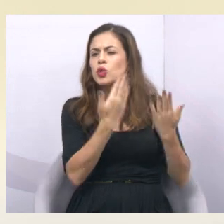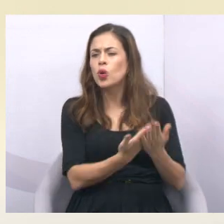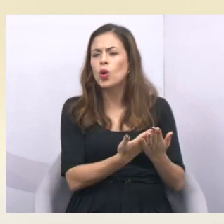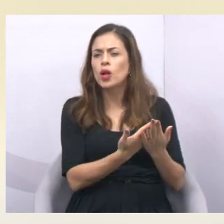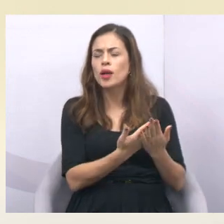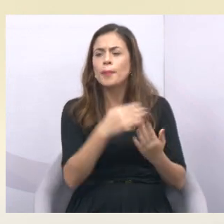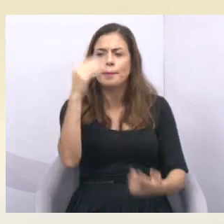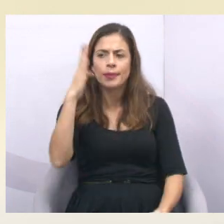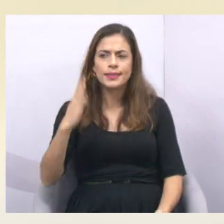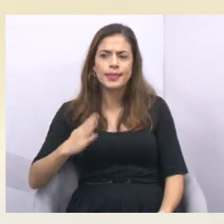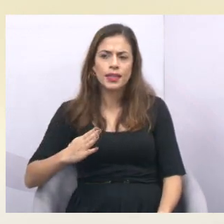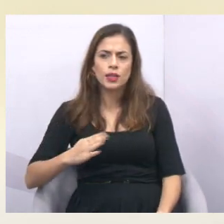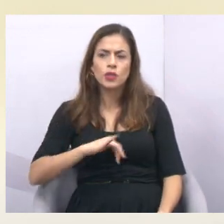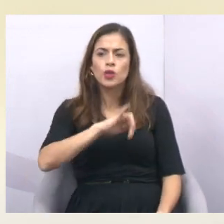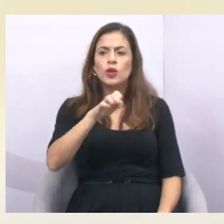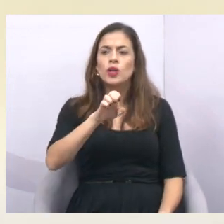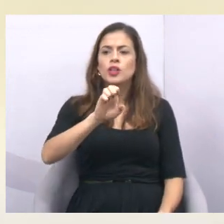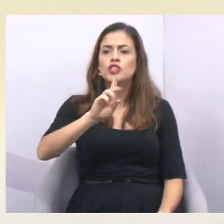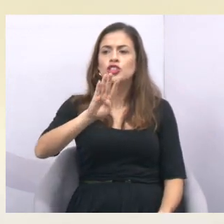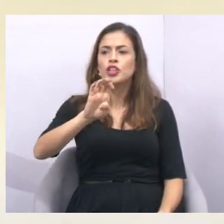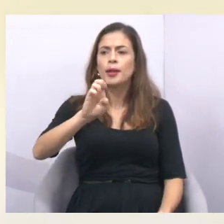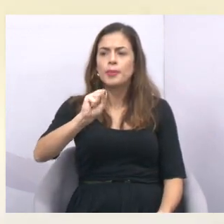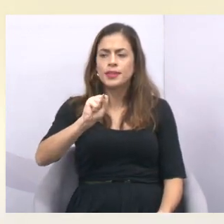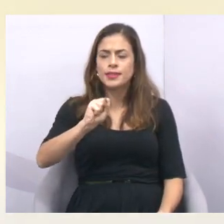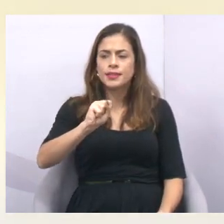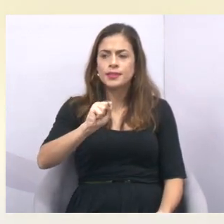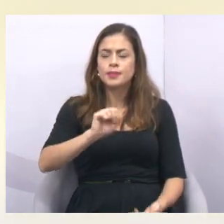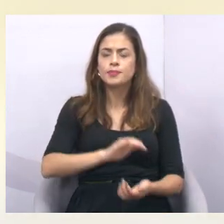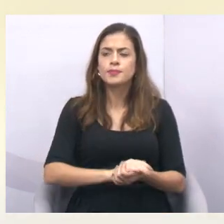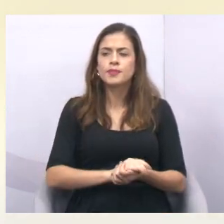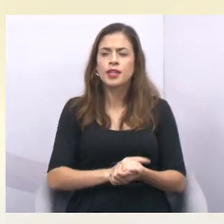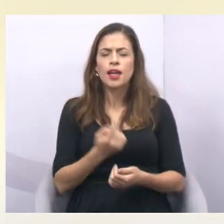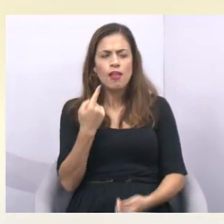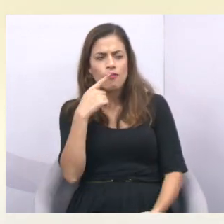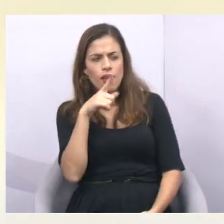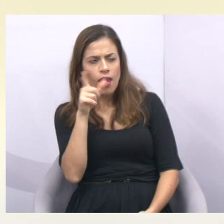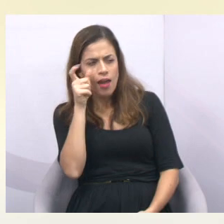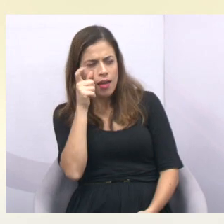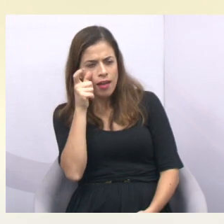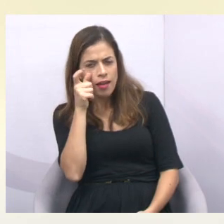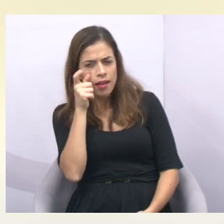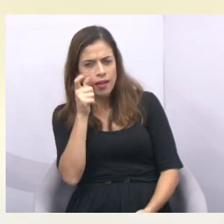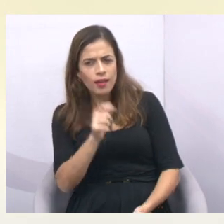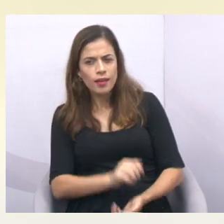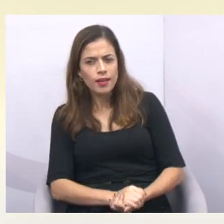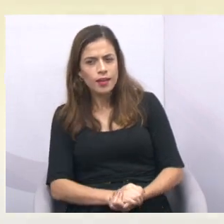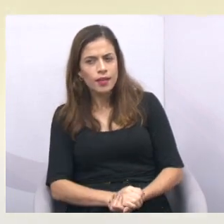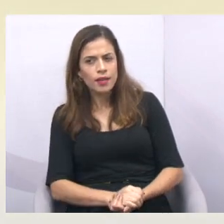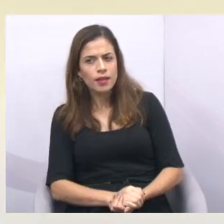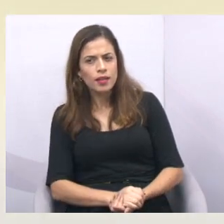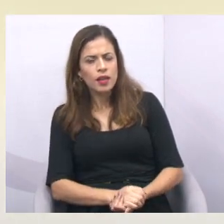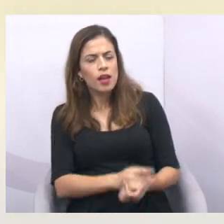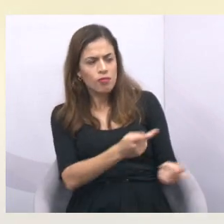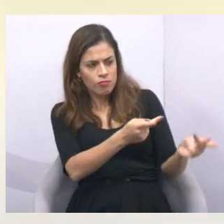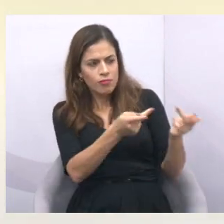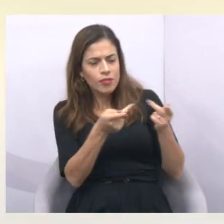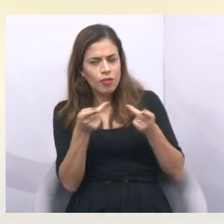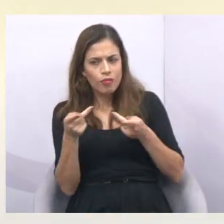o JEBs, e eu jogava para Brasília, e o Edivar foi lá, assistiu e fez um